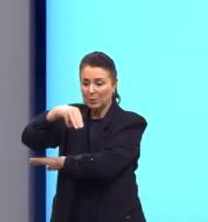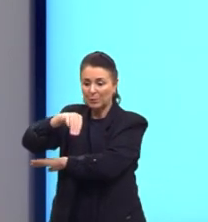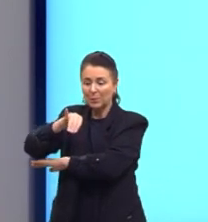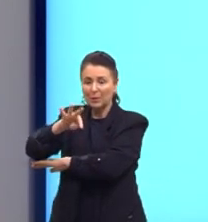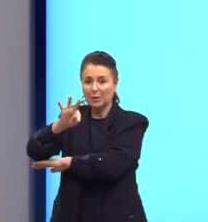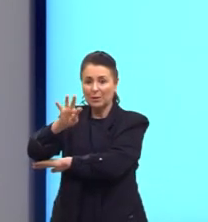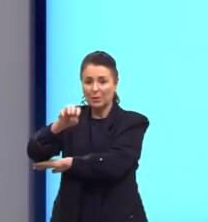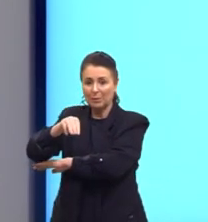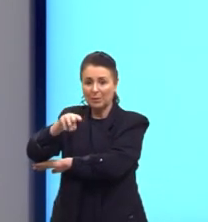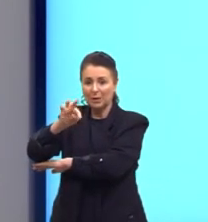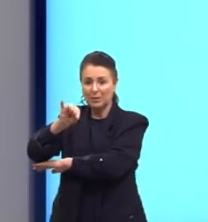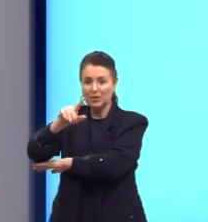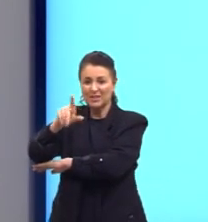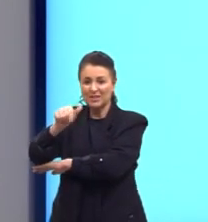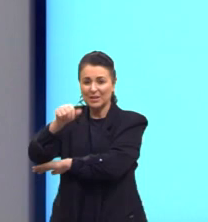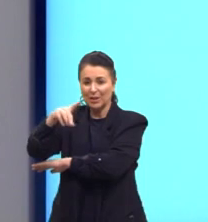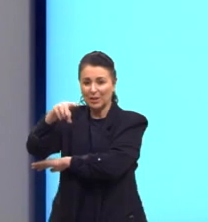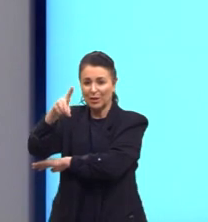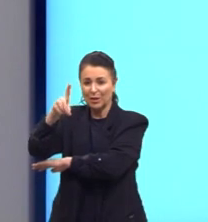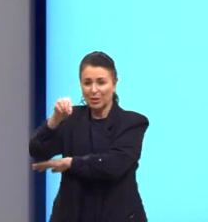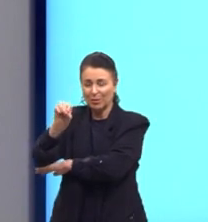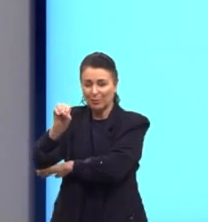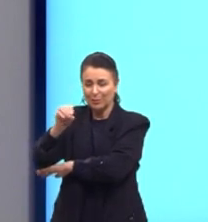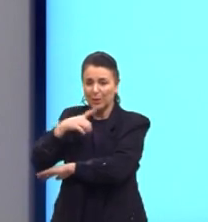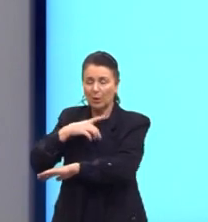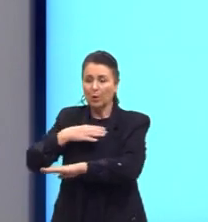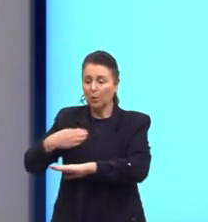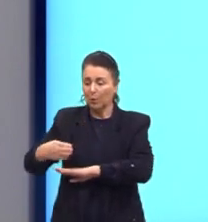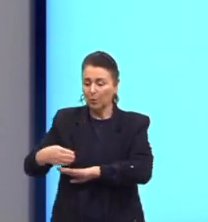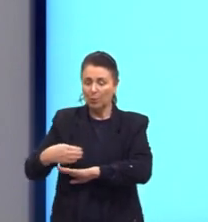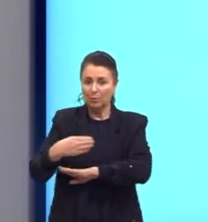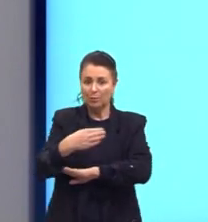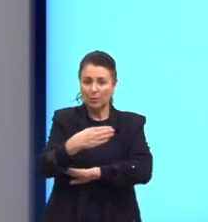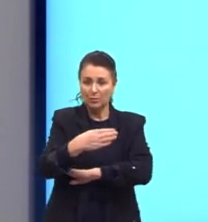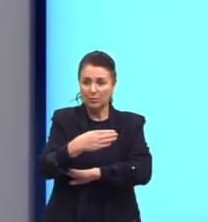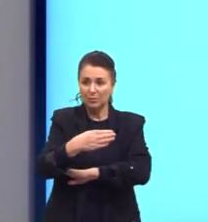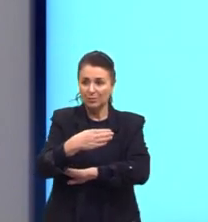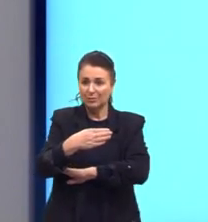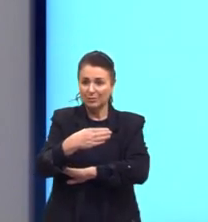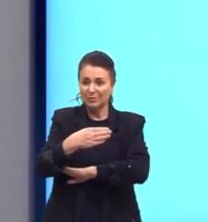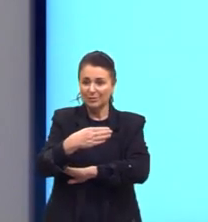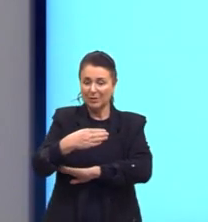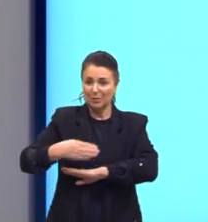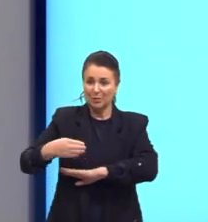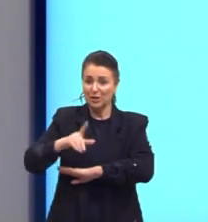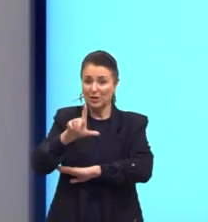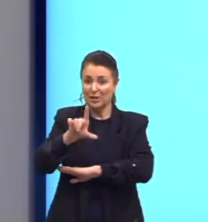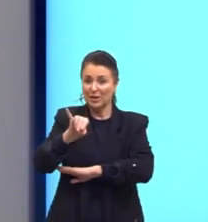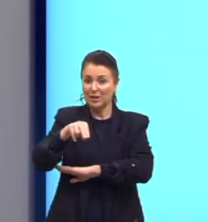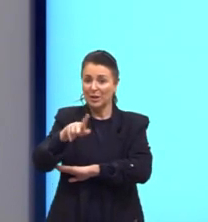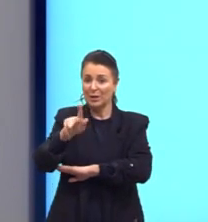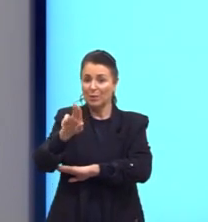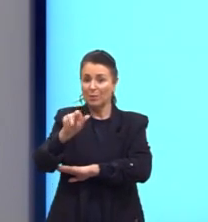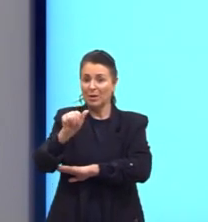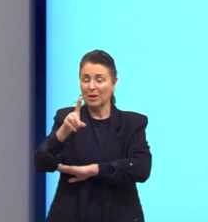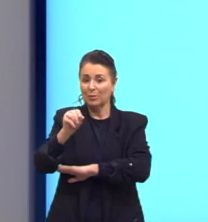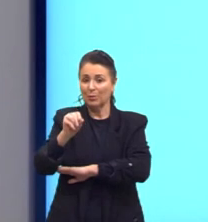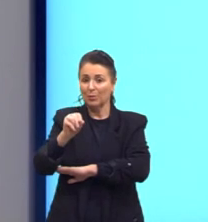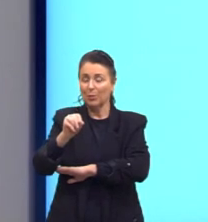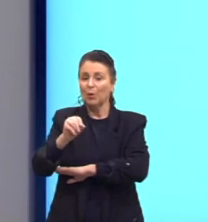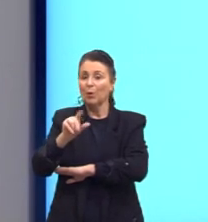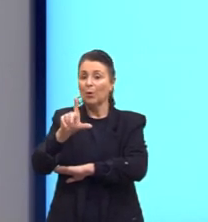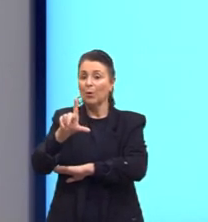peixe linguado nesse caso aqui um peixe ó tá mimetizando aqui é o peixe linguado um peixe-leão